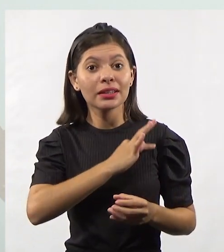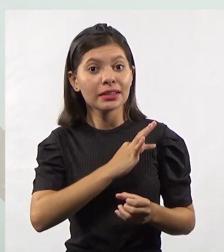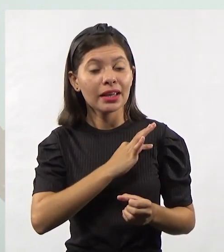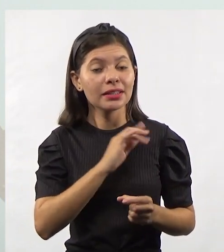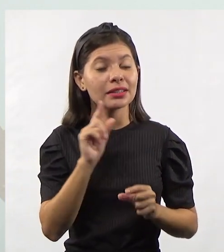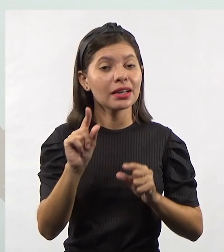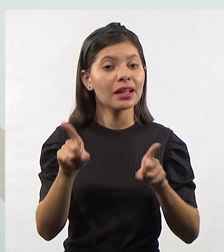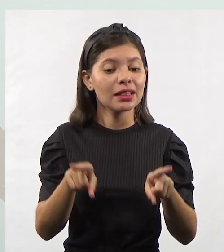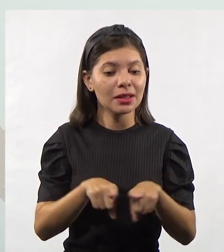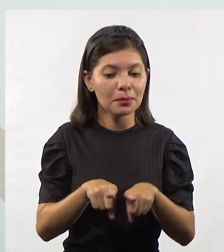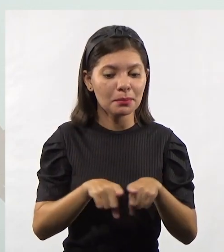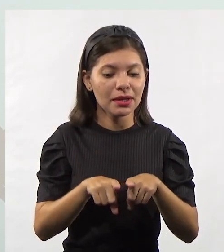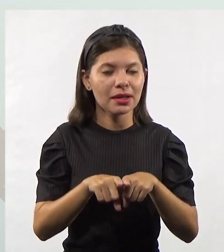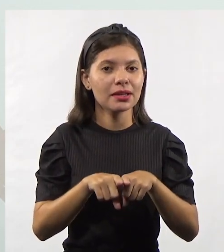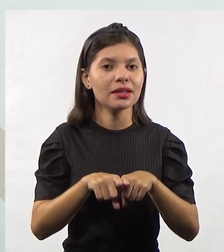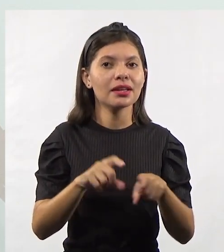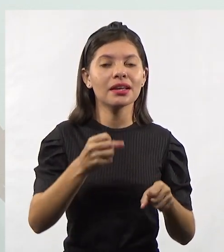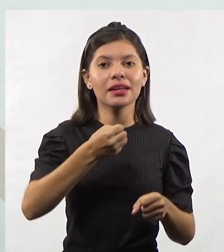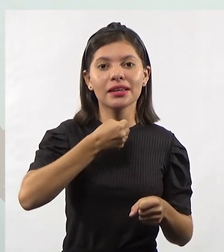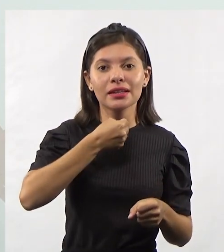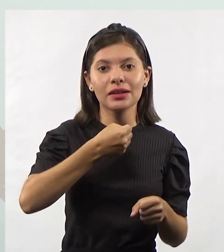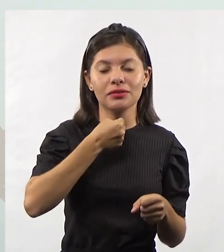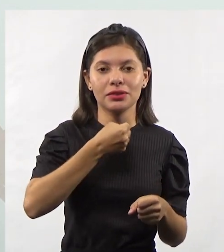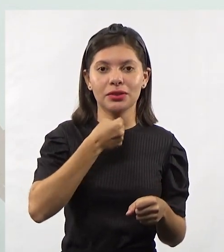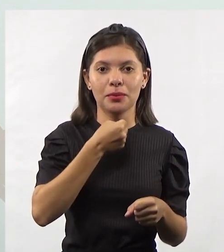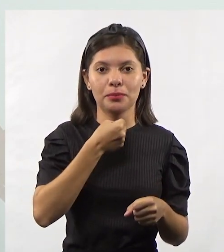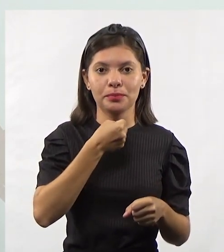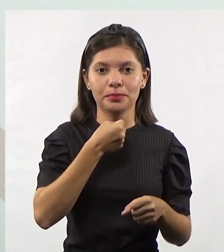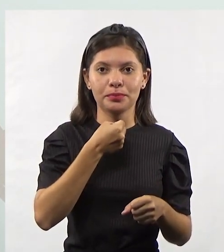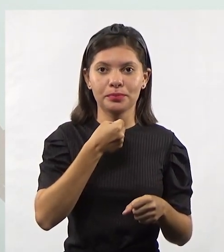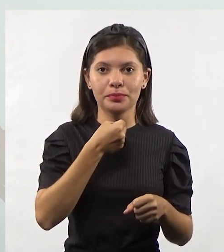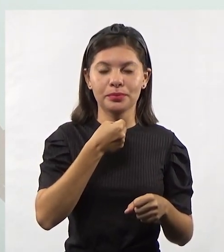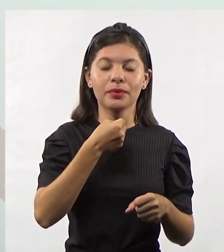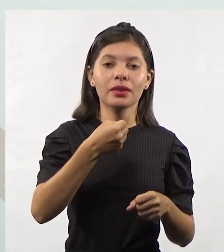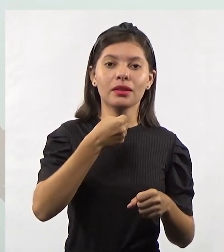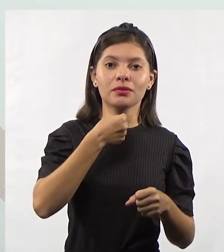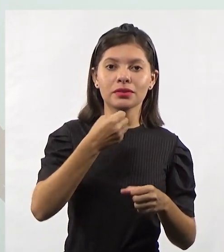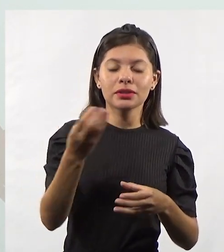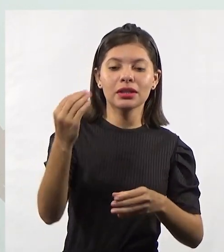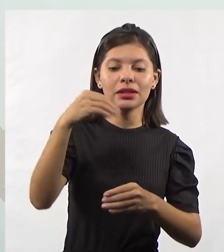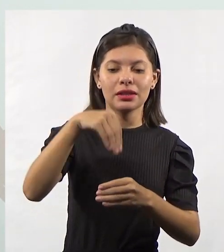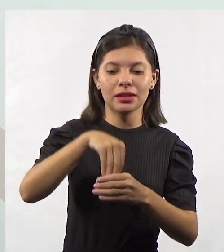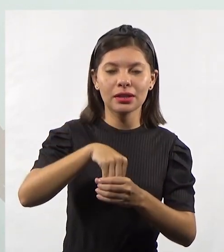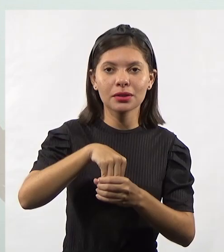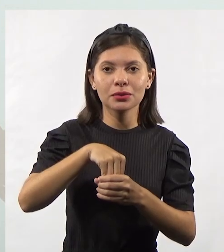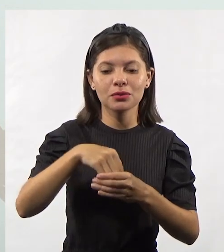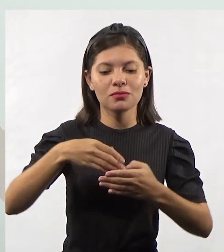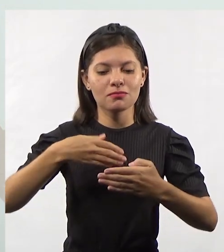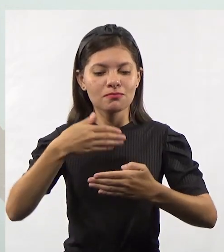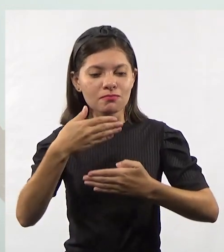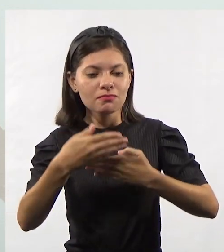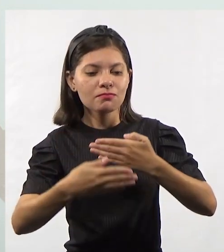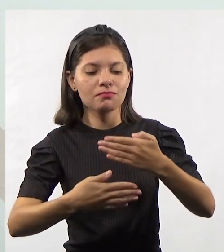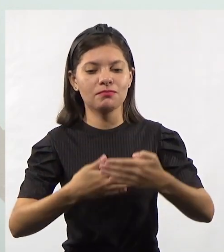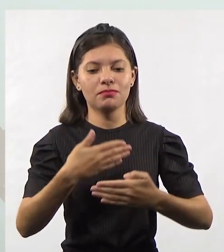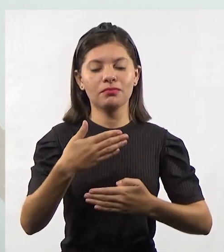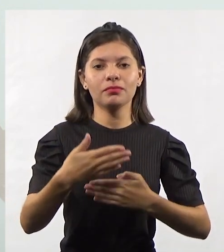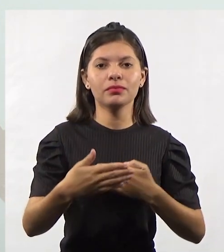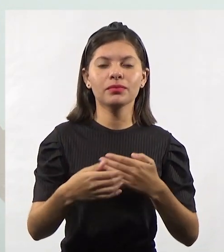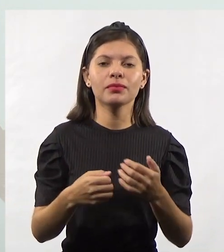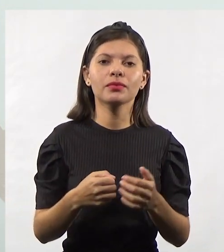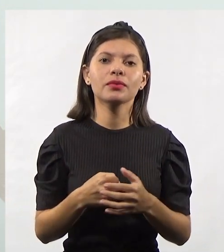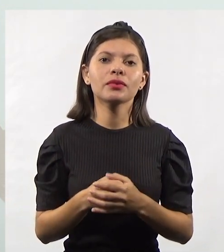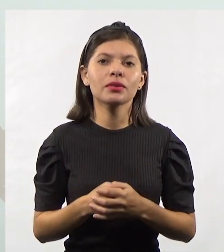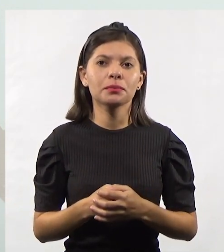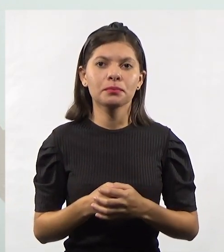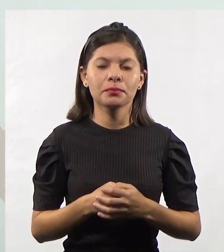é a técnica da entrevista a técnica eu digo porque tá dentro do procedimento mas é um instrumento de